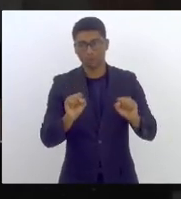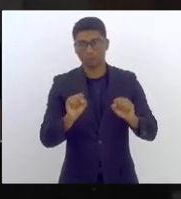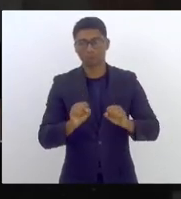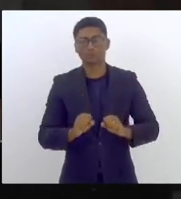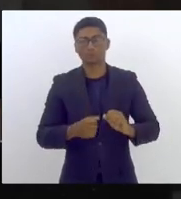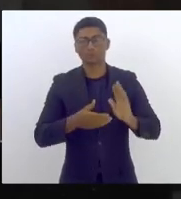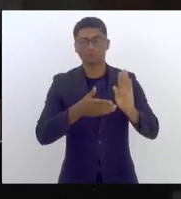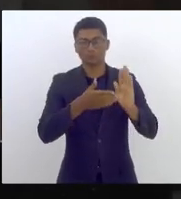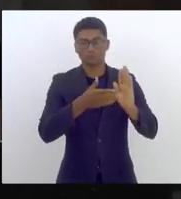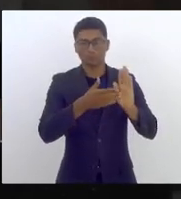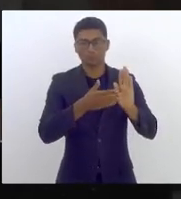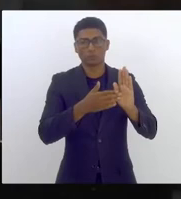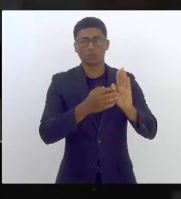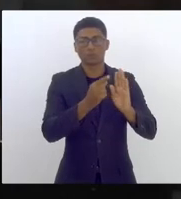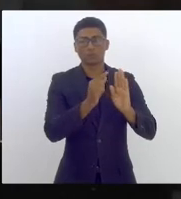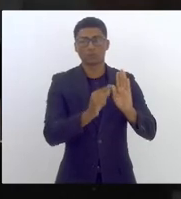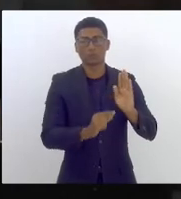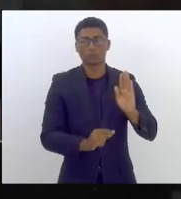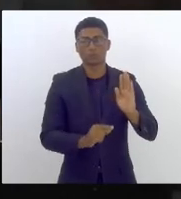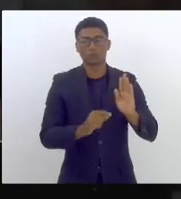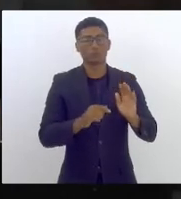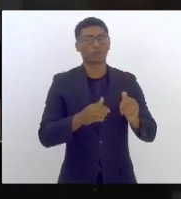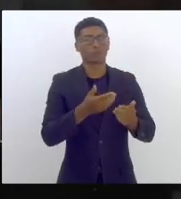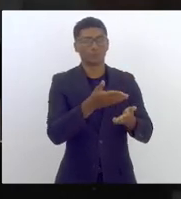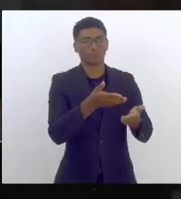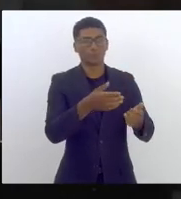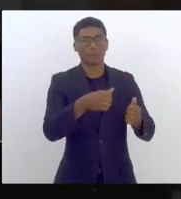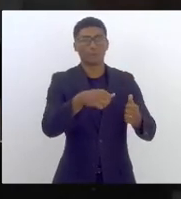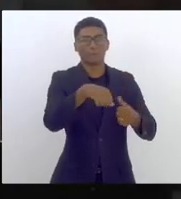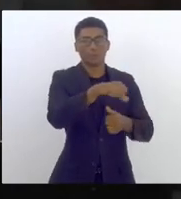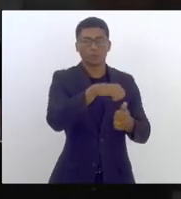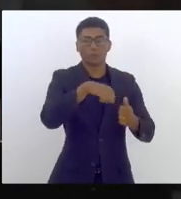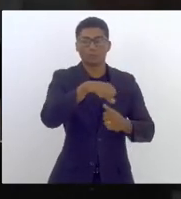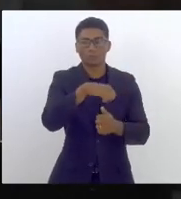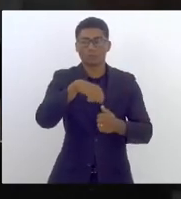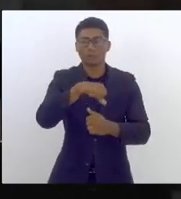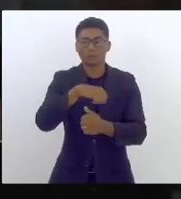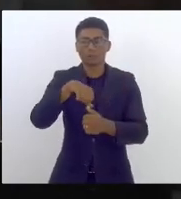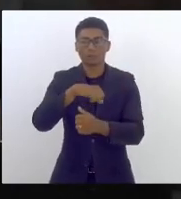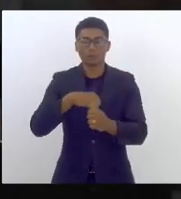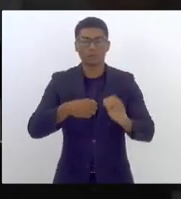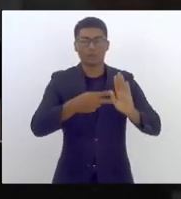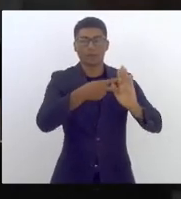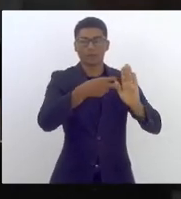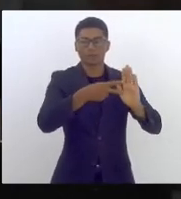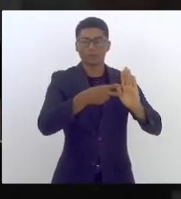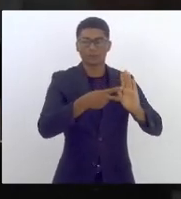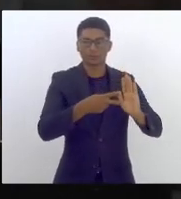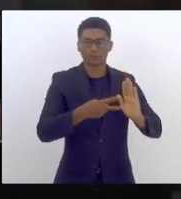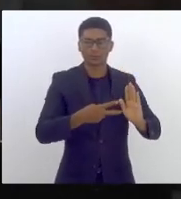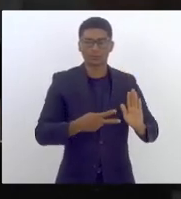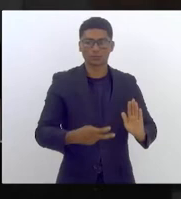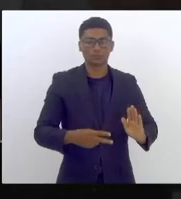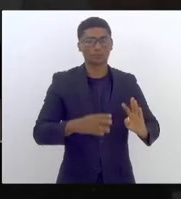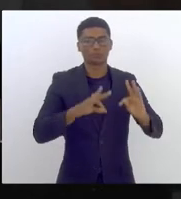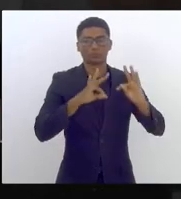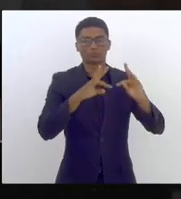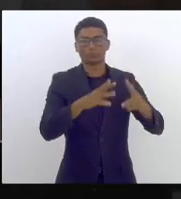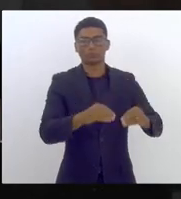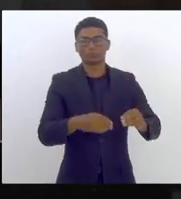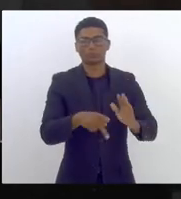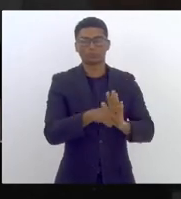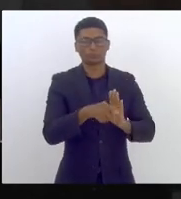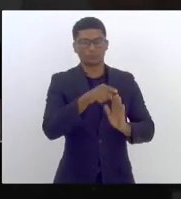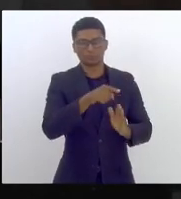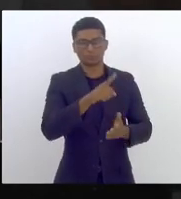propor mudanças em todos os artigos lá da resolução